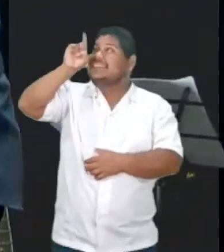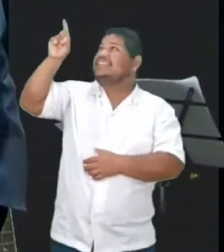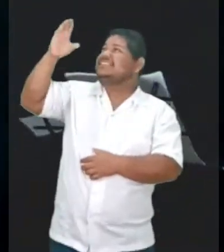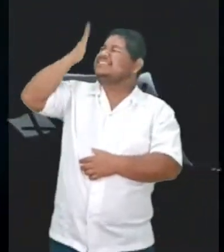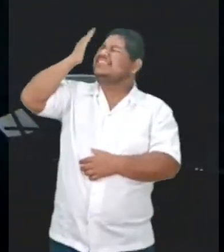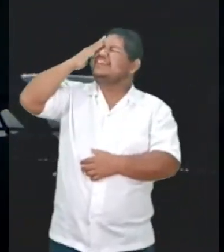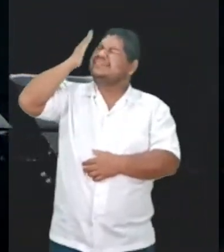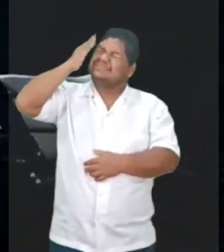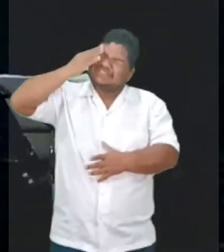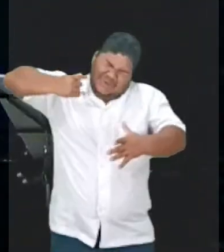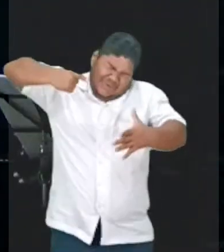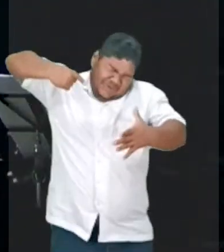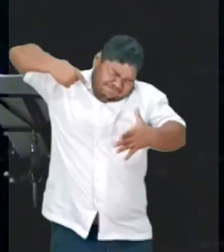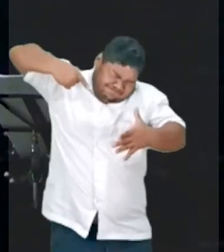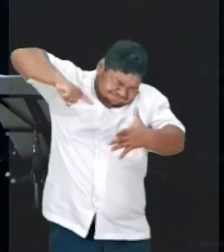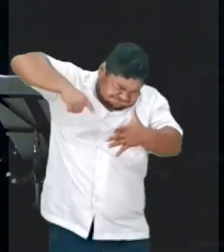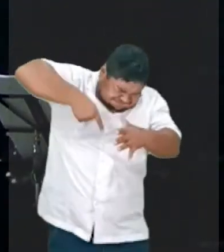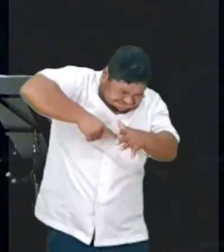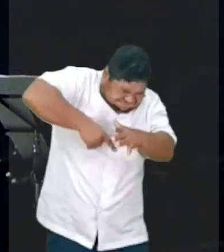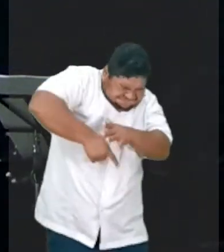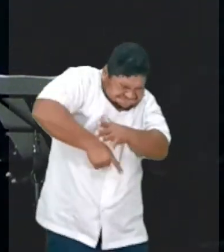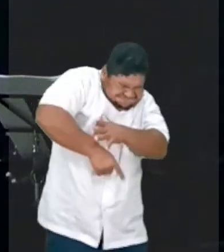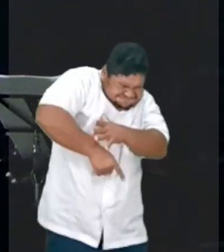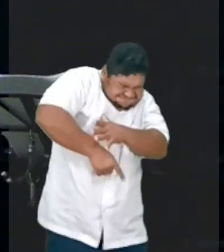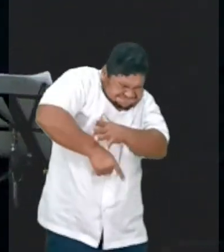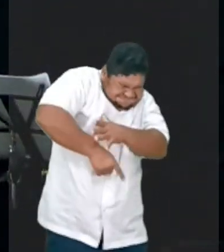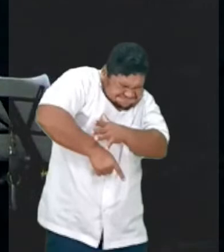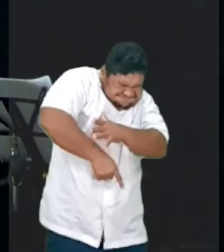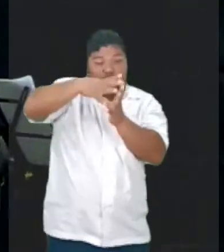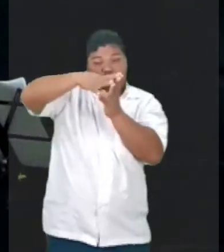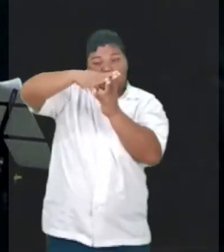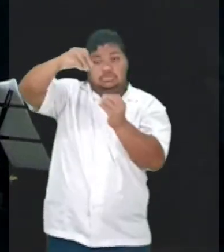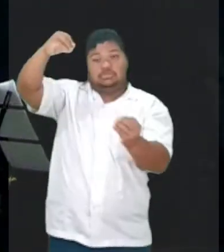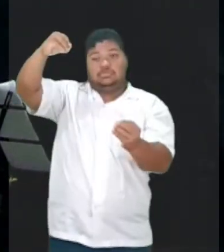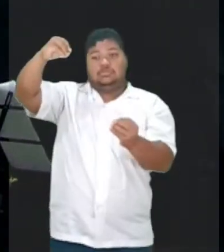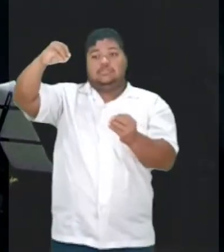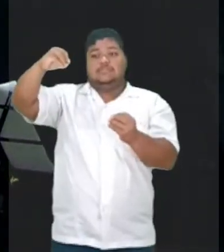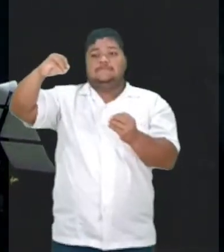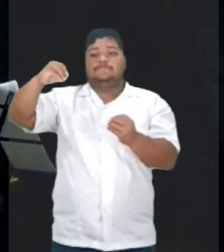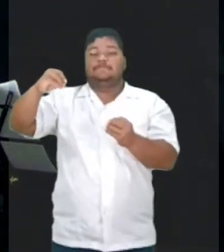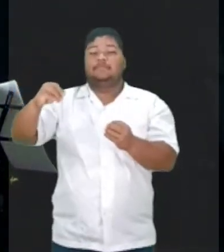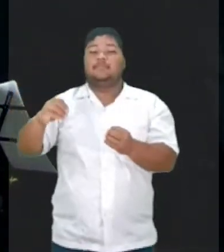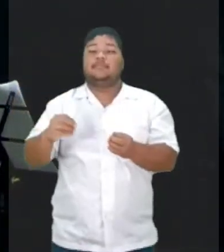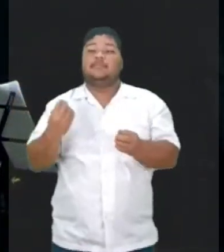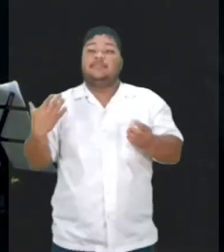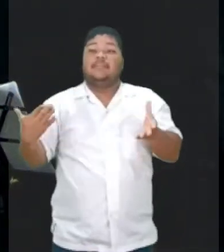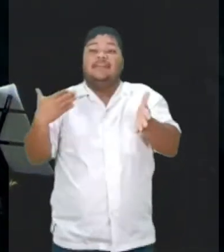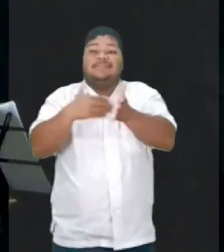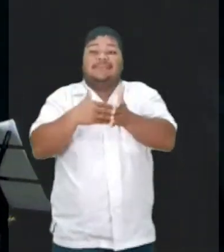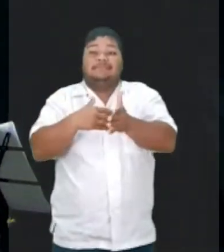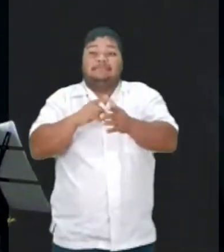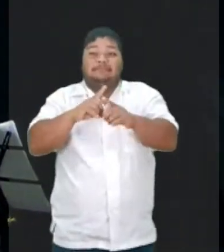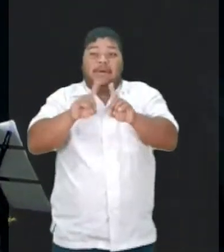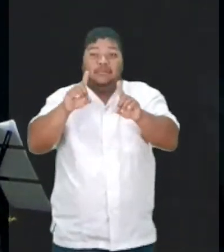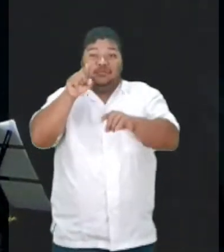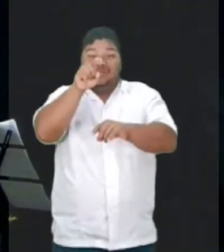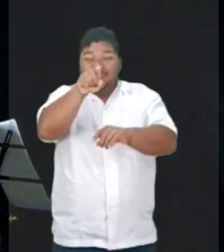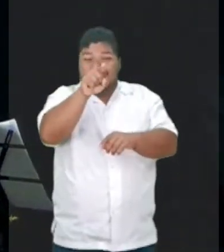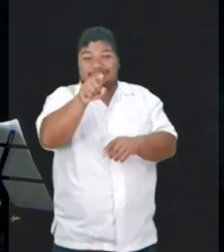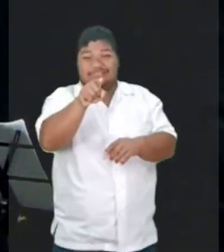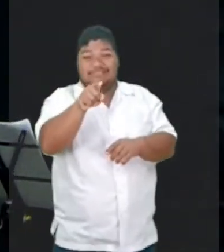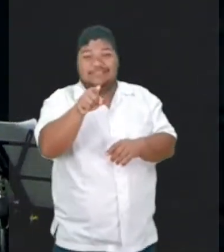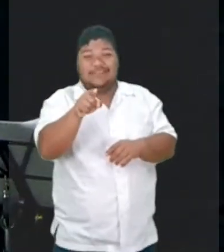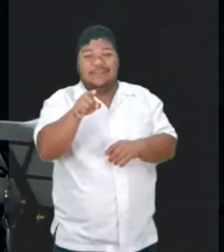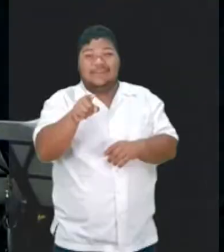alma. Ele sabe do que você precisa, até mais do que você mesmo. Aquilo que você chama